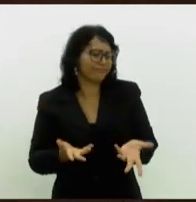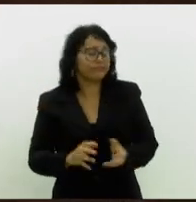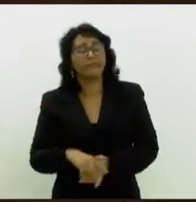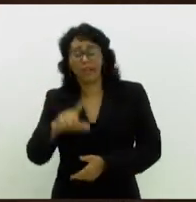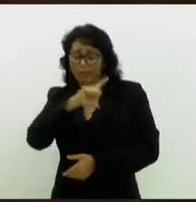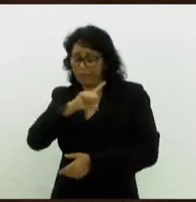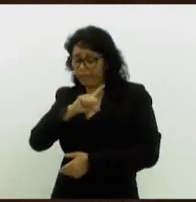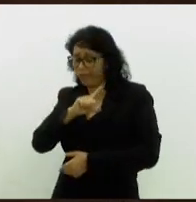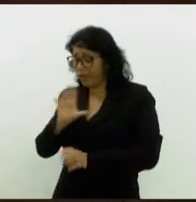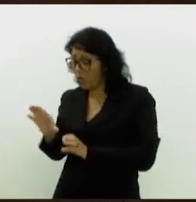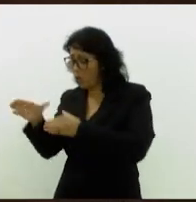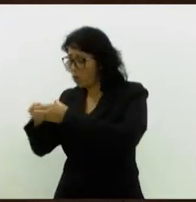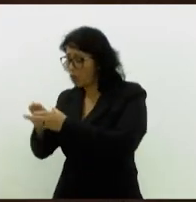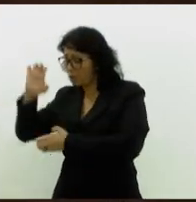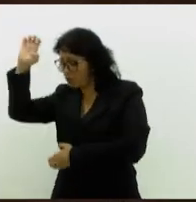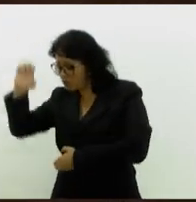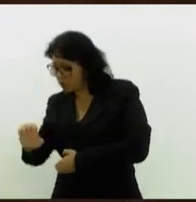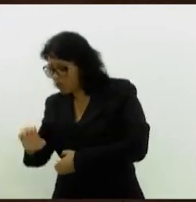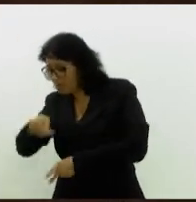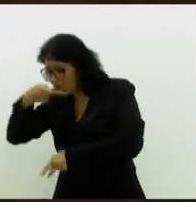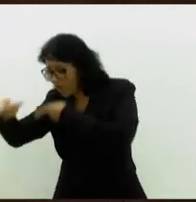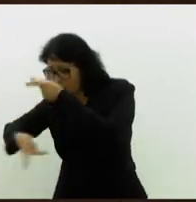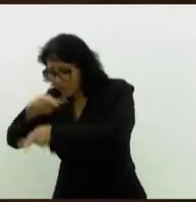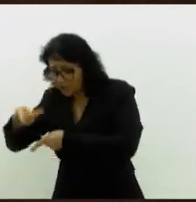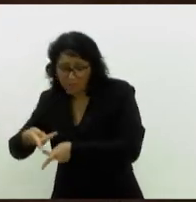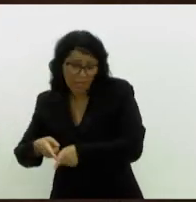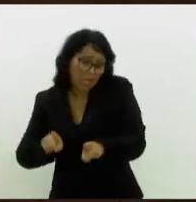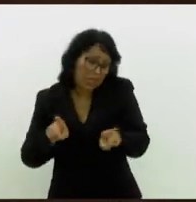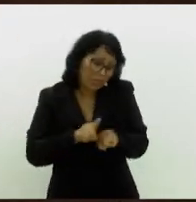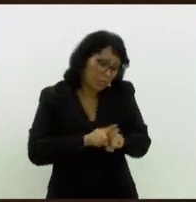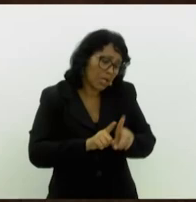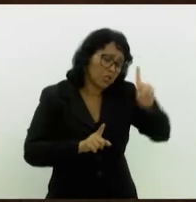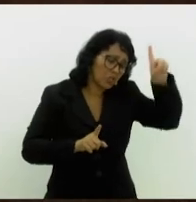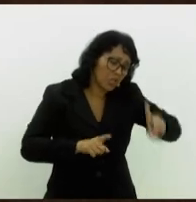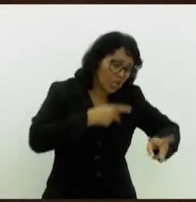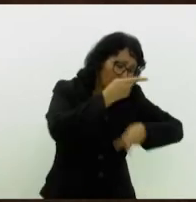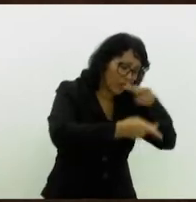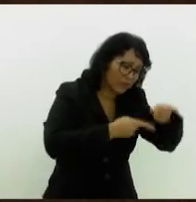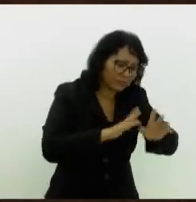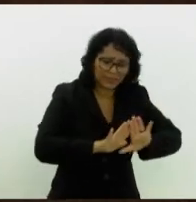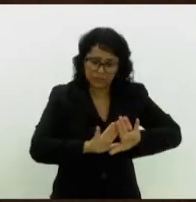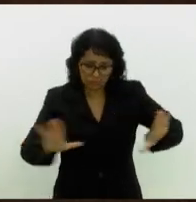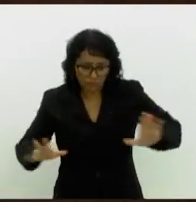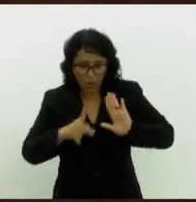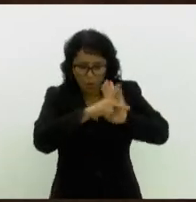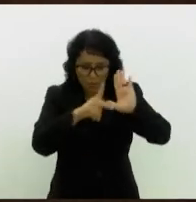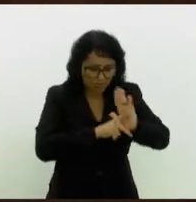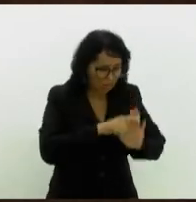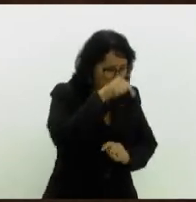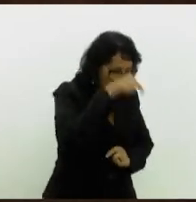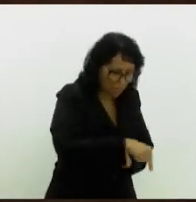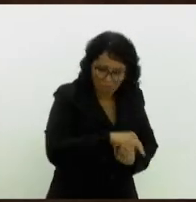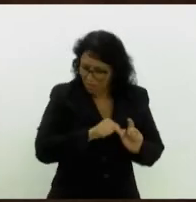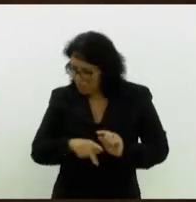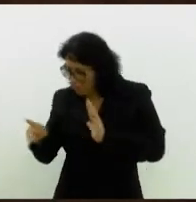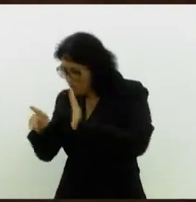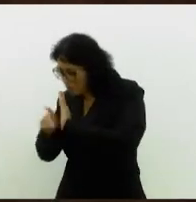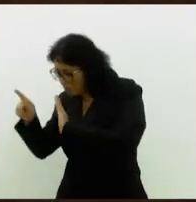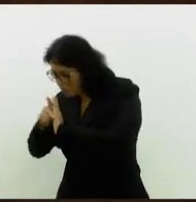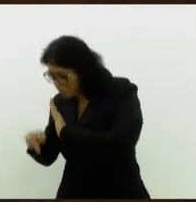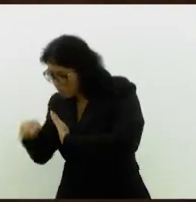e que não são verdade acontece então é um projeto que não é de esquerda ou de direita é um projeto pelo